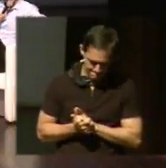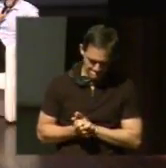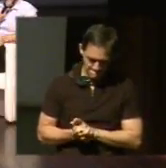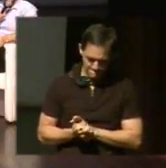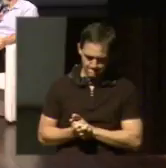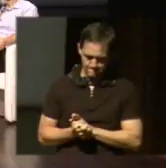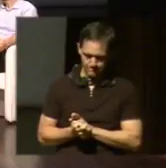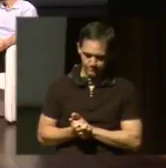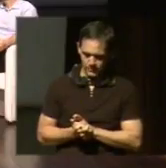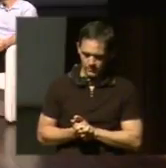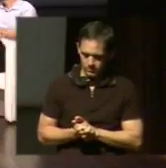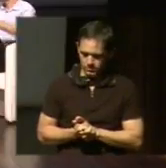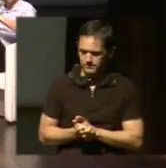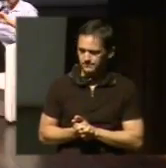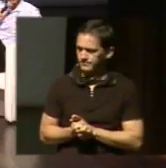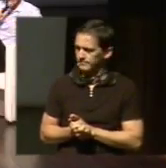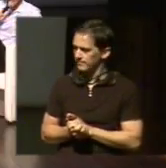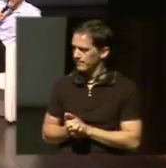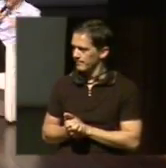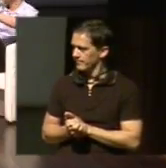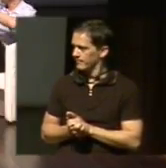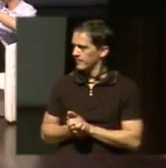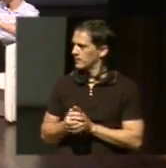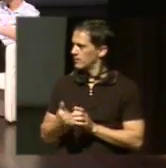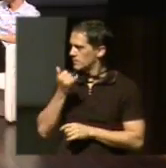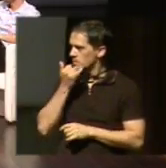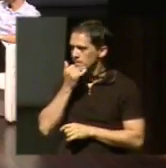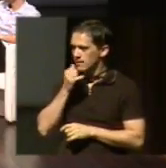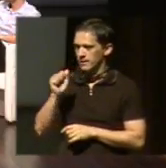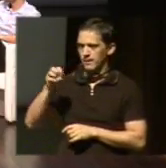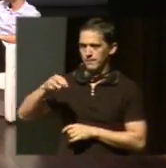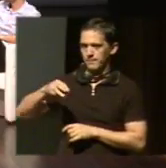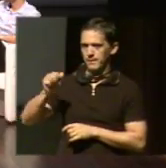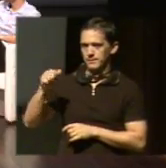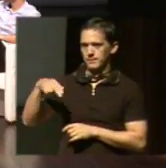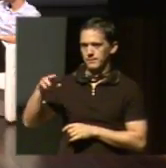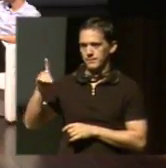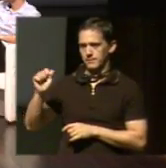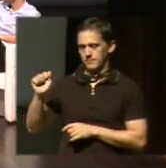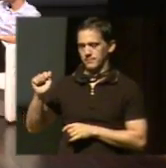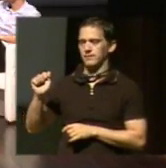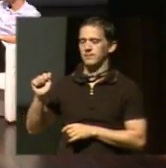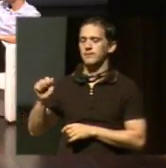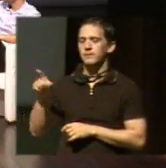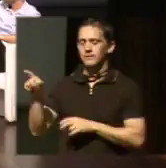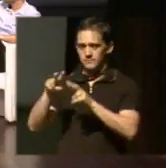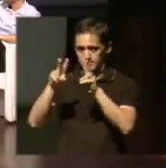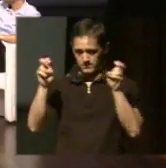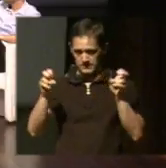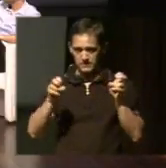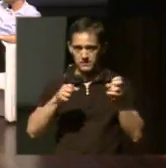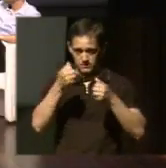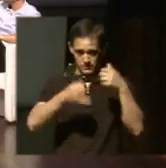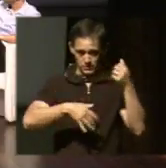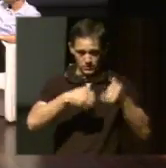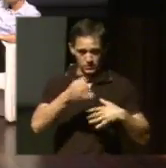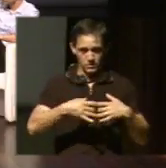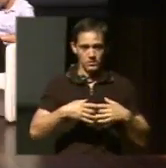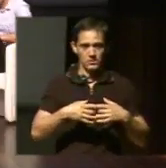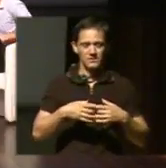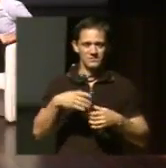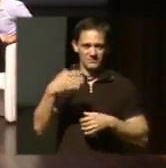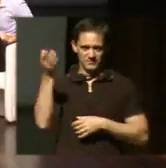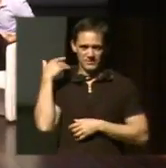Roberto, pode... Perdão, Amanda. Nesse assunto que ele falou, que realmente eles não tinham